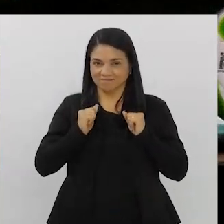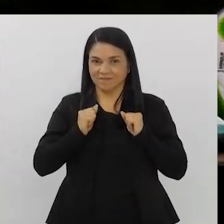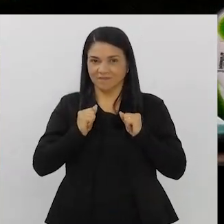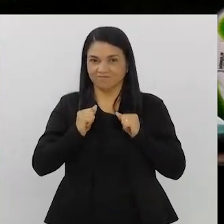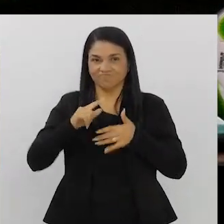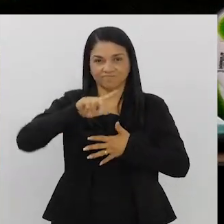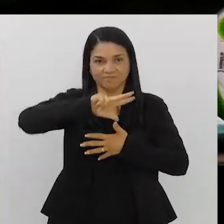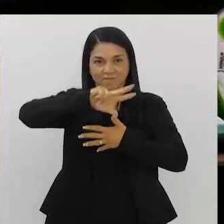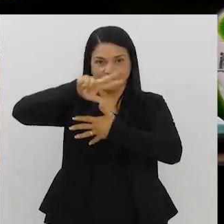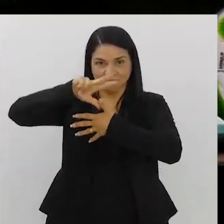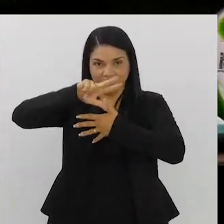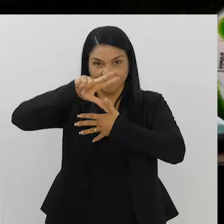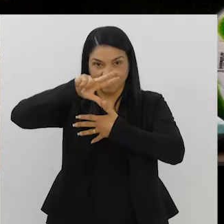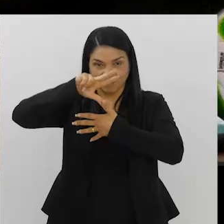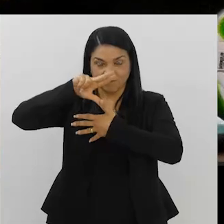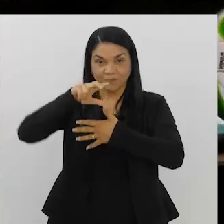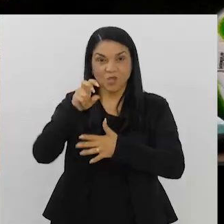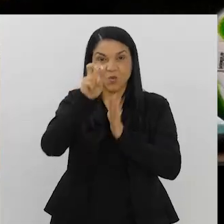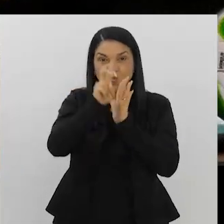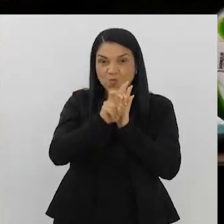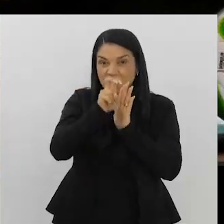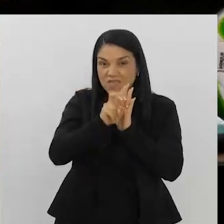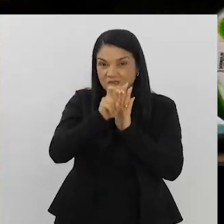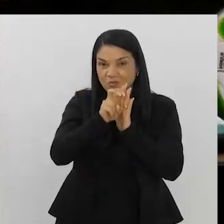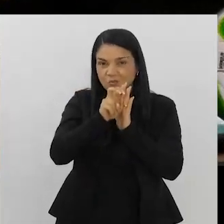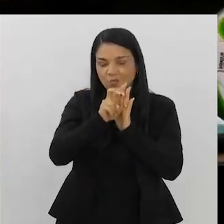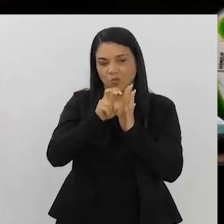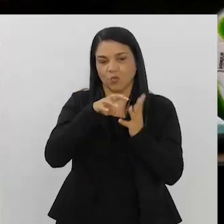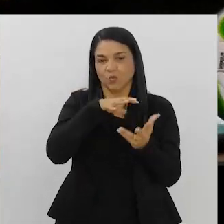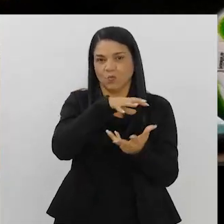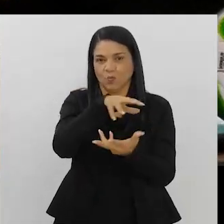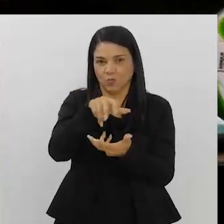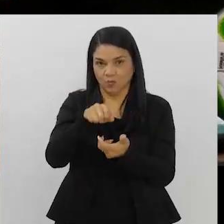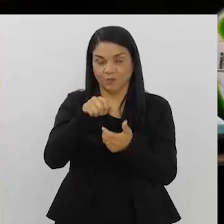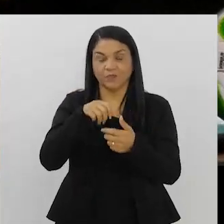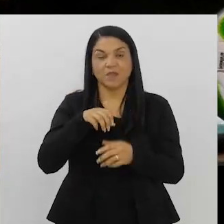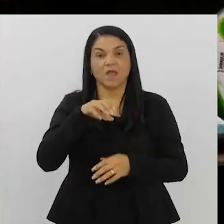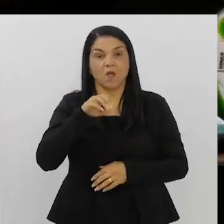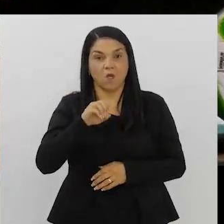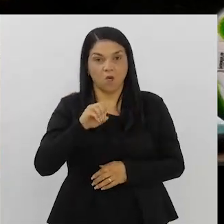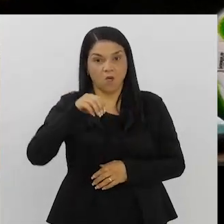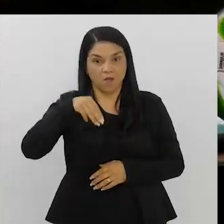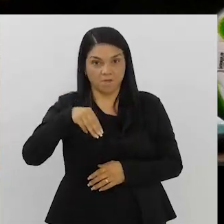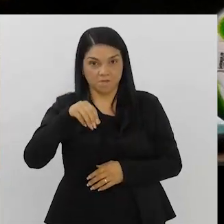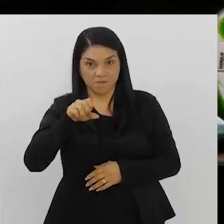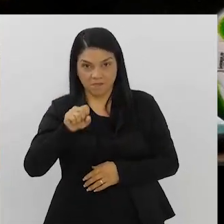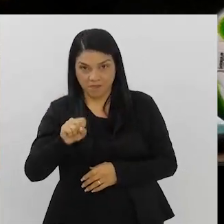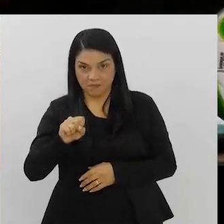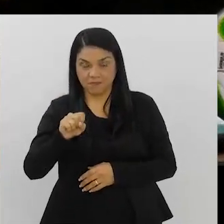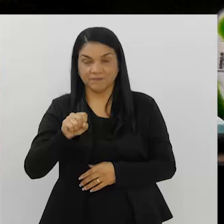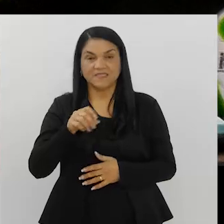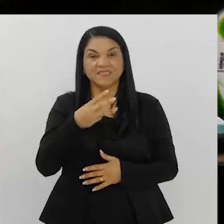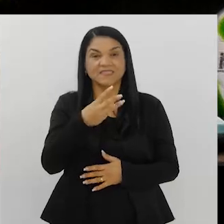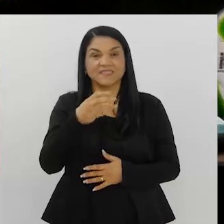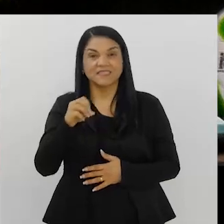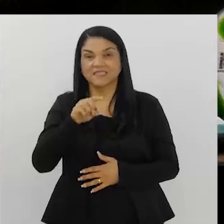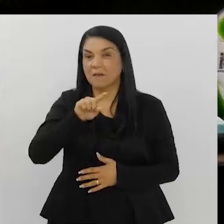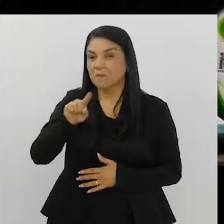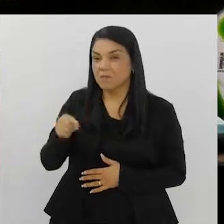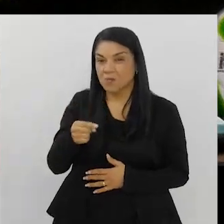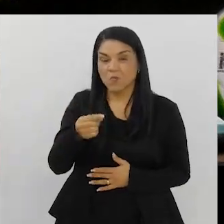Latina e o 5º no ranking mundial. Ainda de acordo com a OMS, 300 mil pessoas morrem por ano no nosso